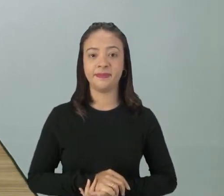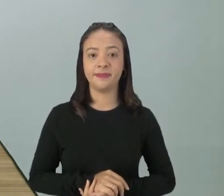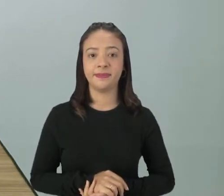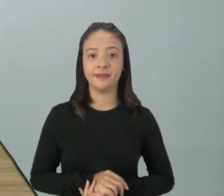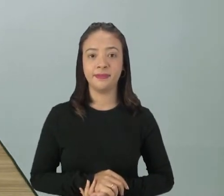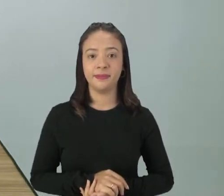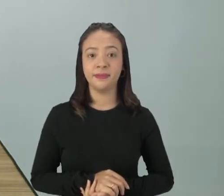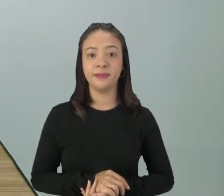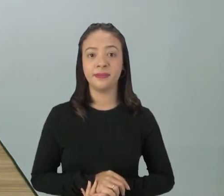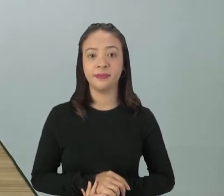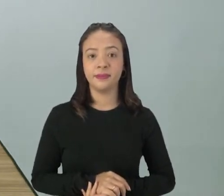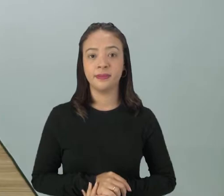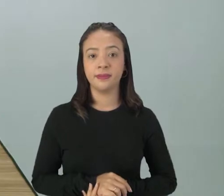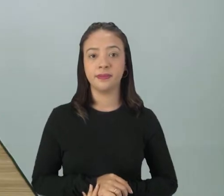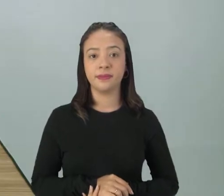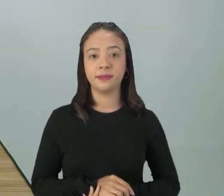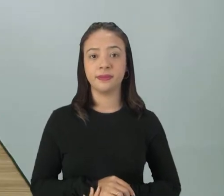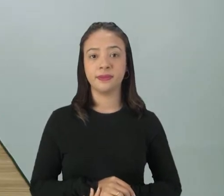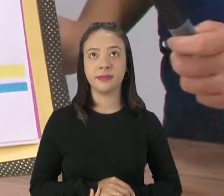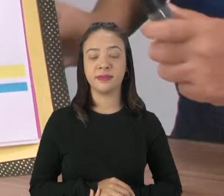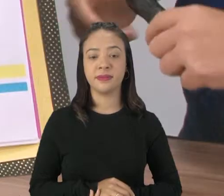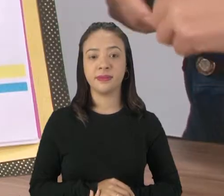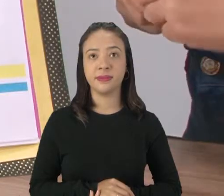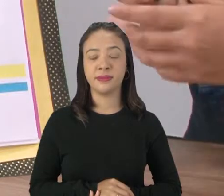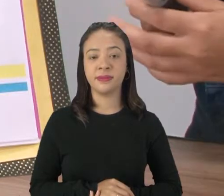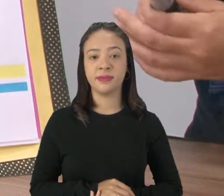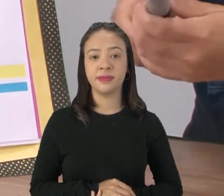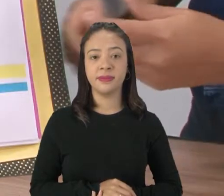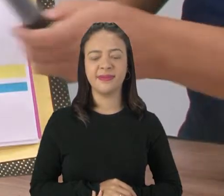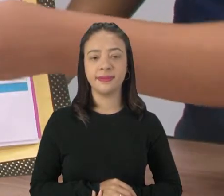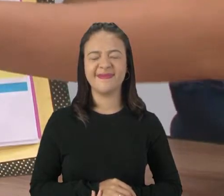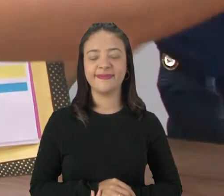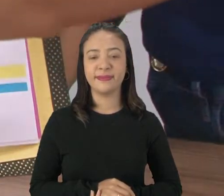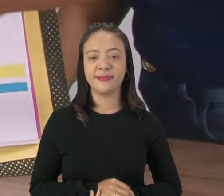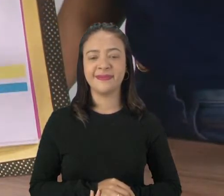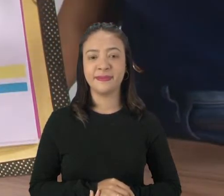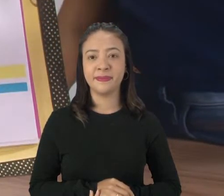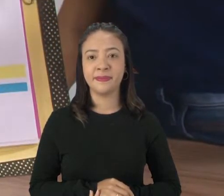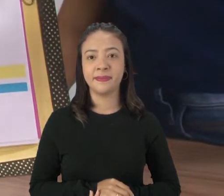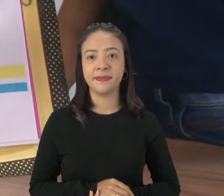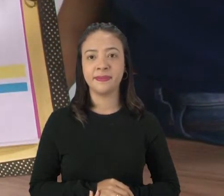E nós vamos para a próxima atividade. Vamos ler.